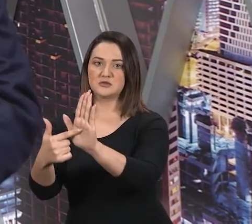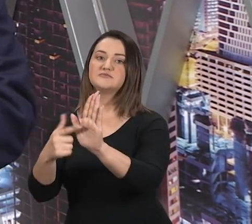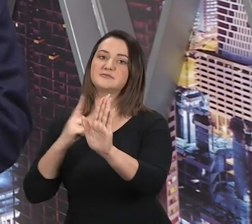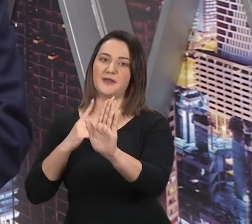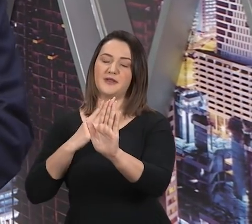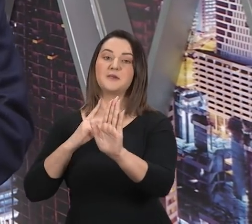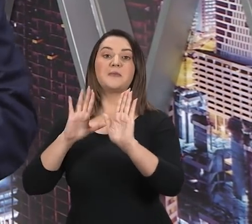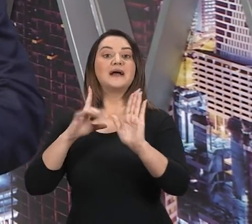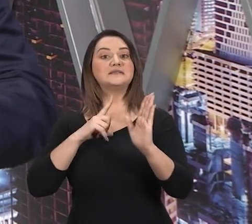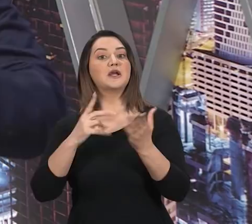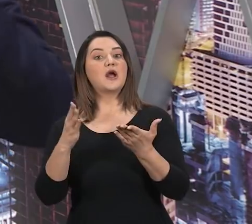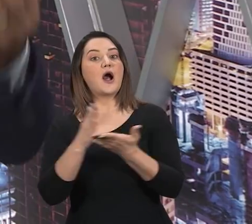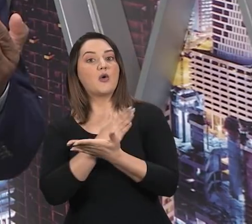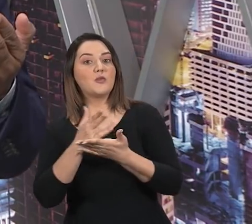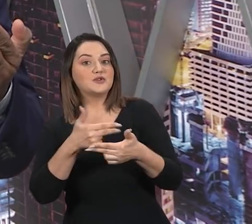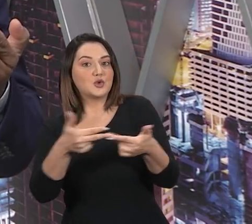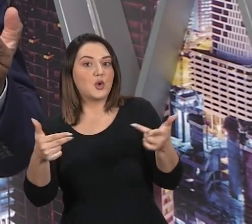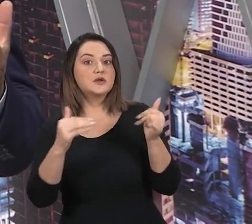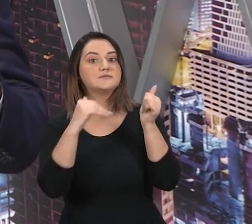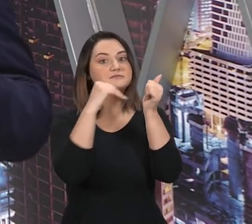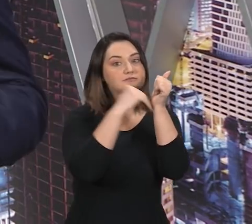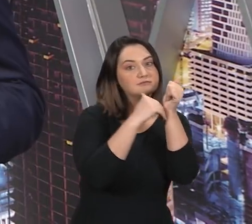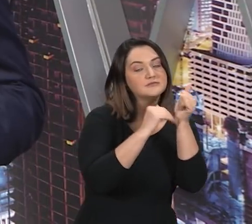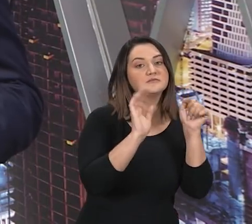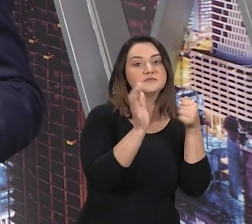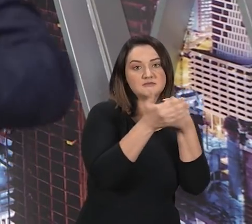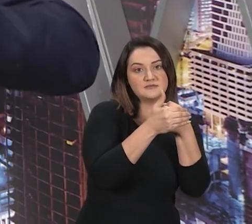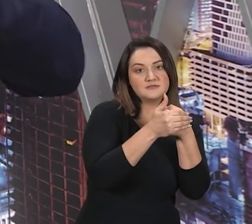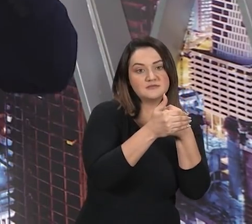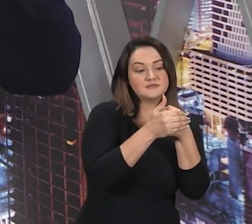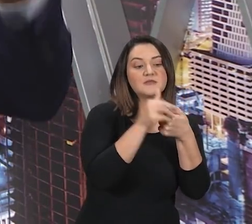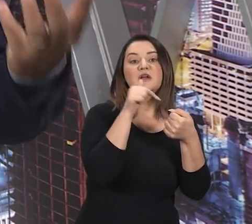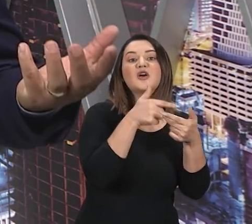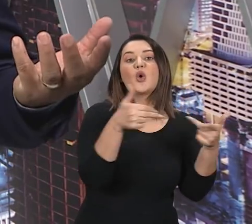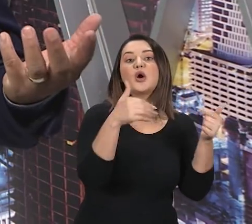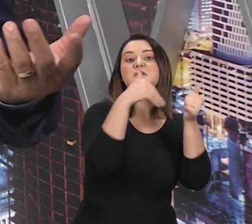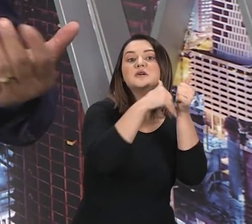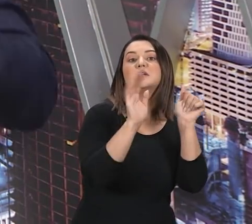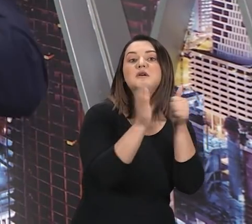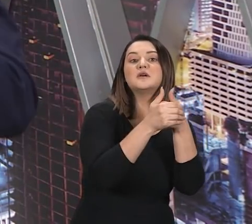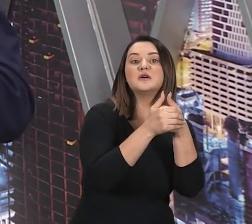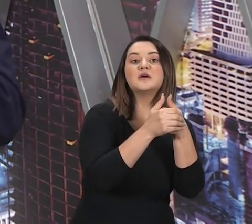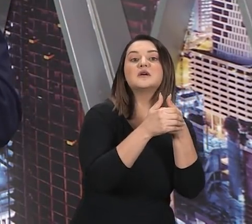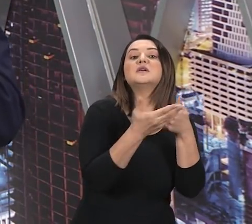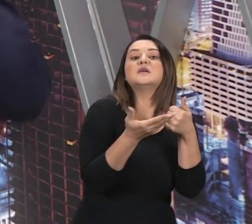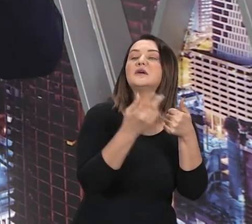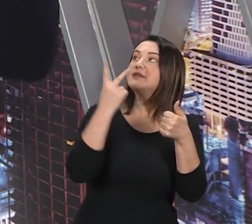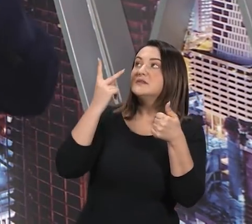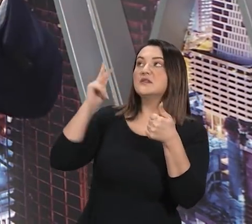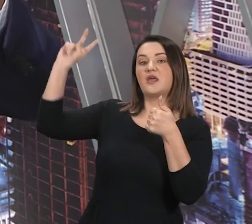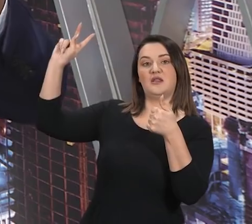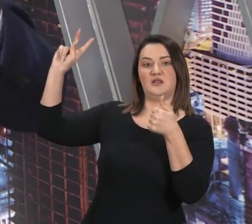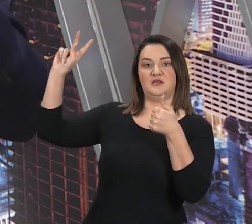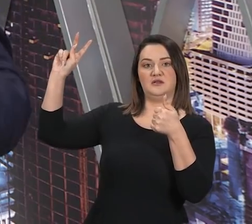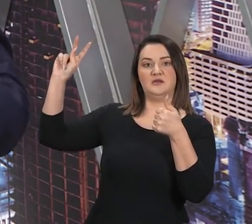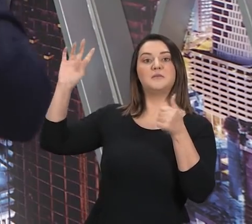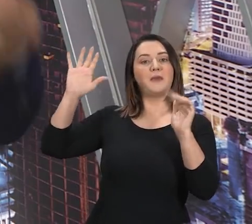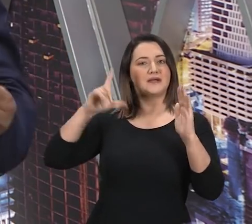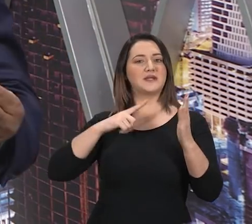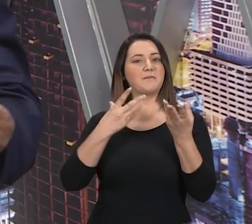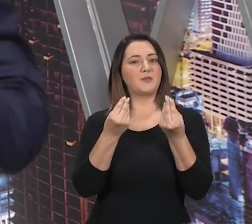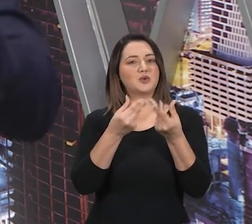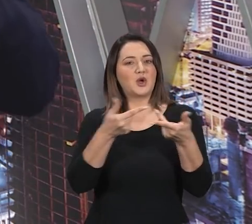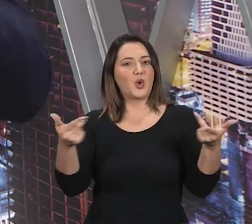e existem coisas que são ocultas. Portanto, aquilo que não está revelado não nos pertence, pertence a Deus. E aquilo que